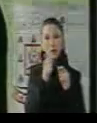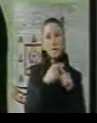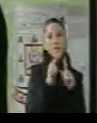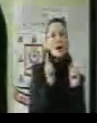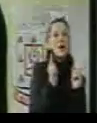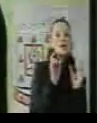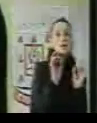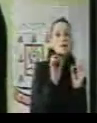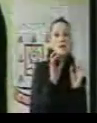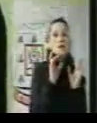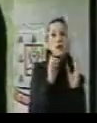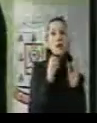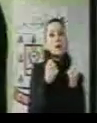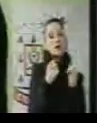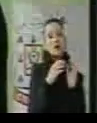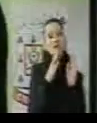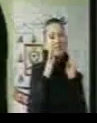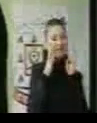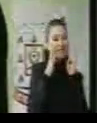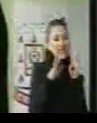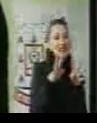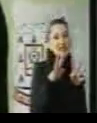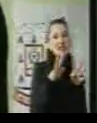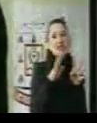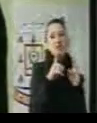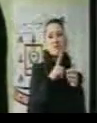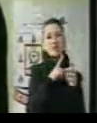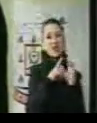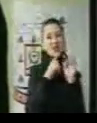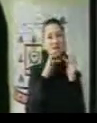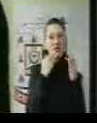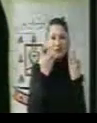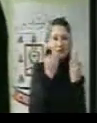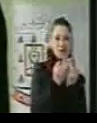moradores, os seus acessos, porque tem pais ali que tem criança para levar